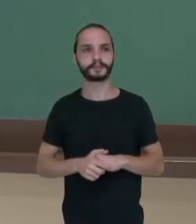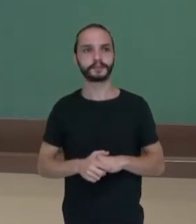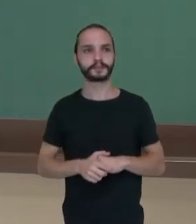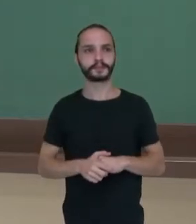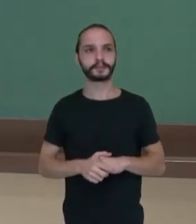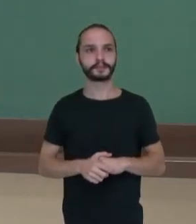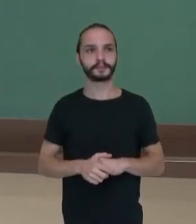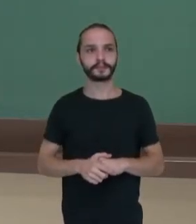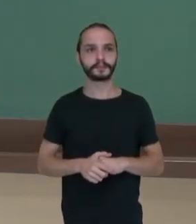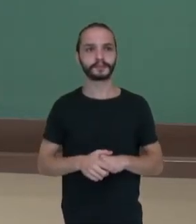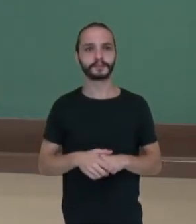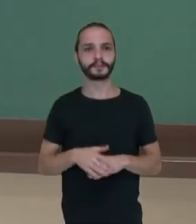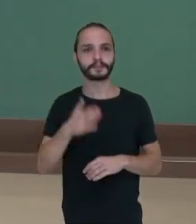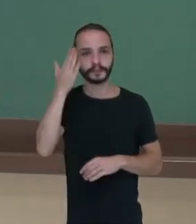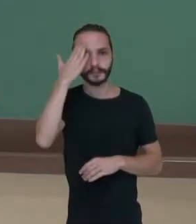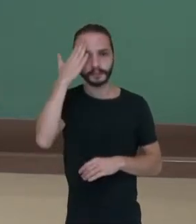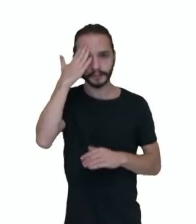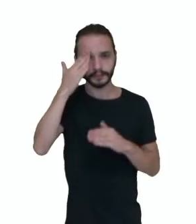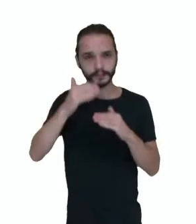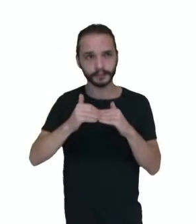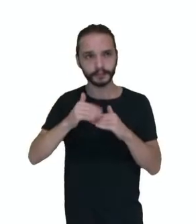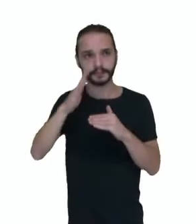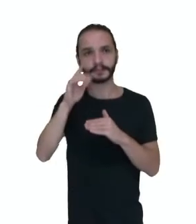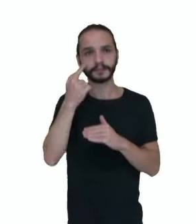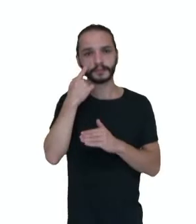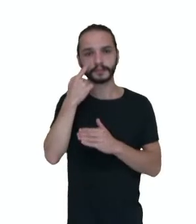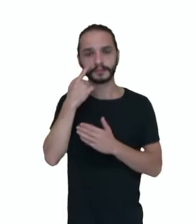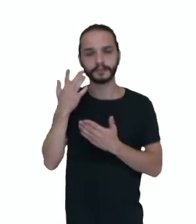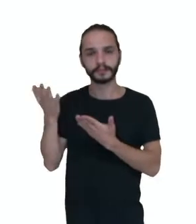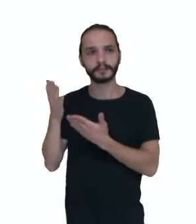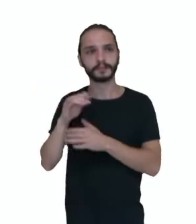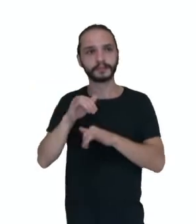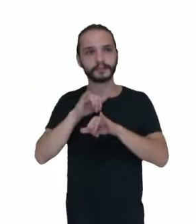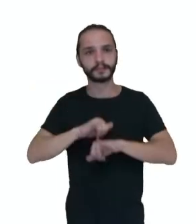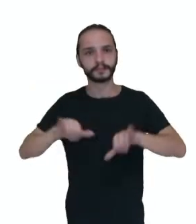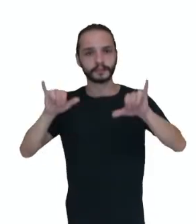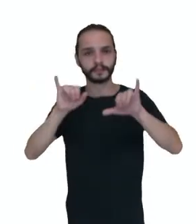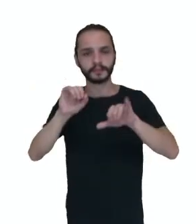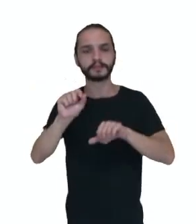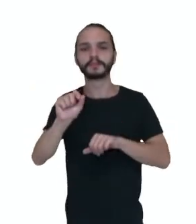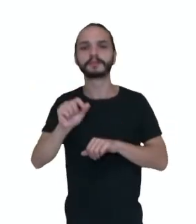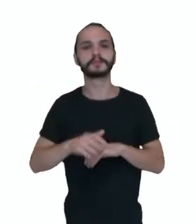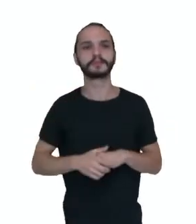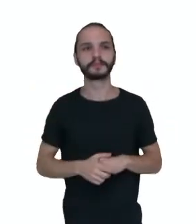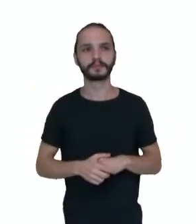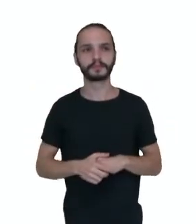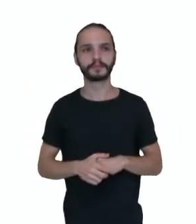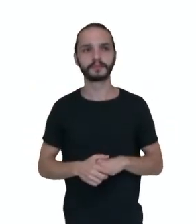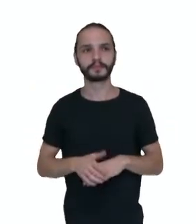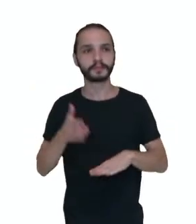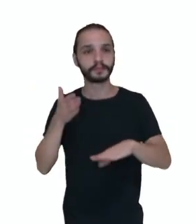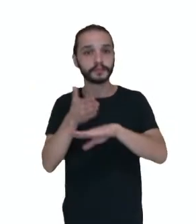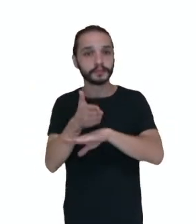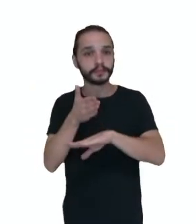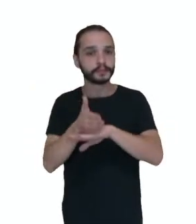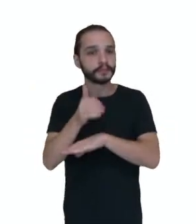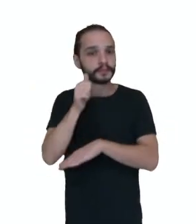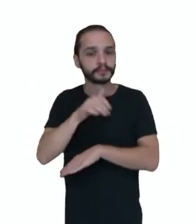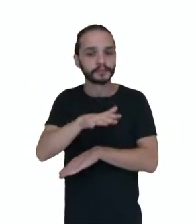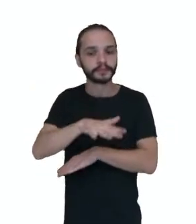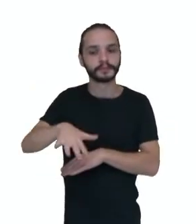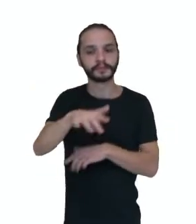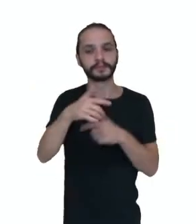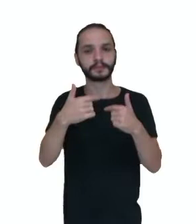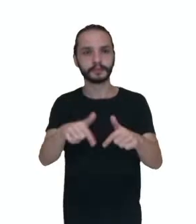para a gente saber mais ali, vamos ao anúncio ali, né, o enunciado da nossa notícia. Participação de mulheres no mercado